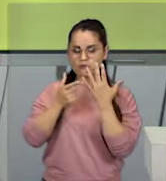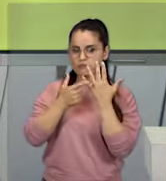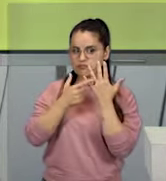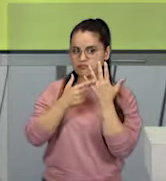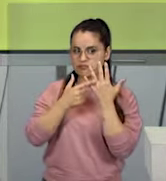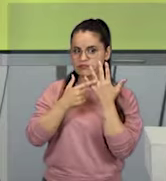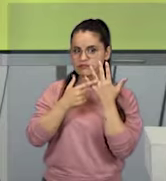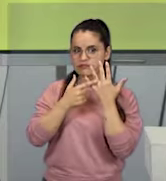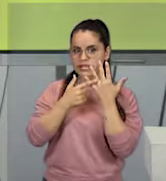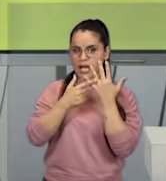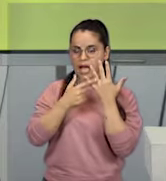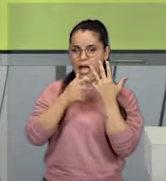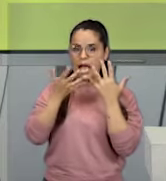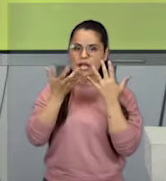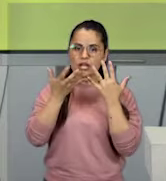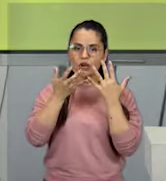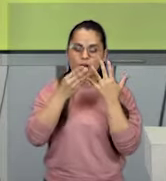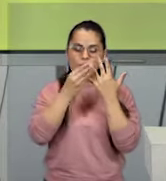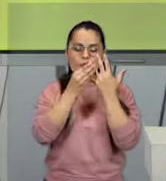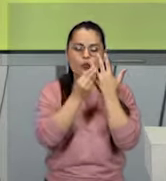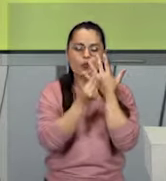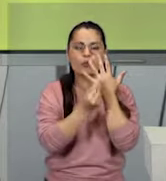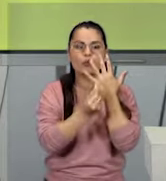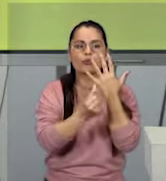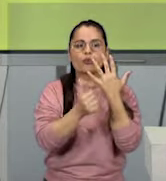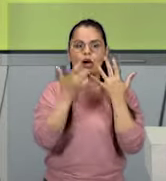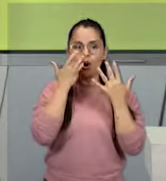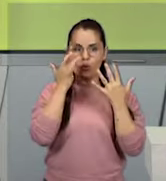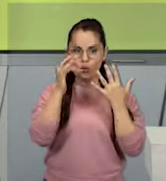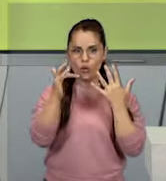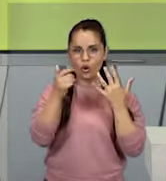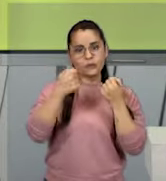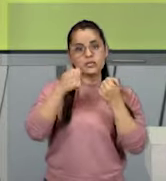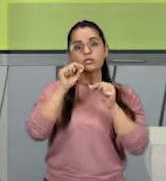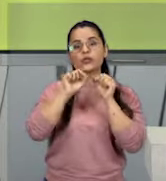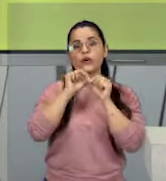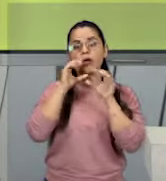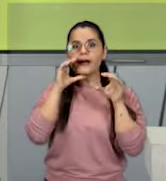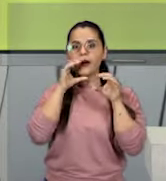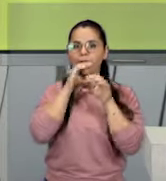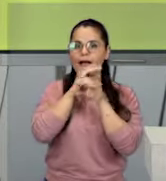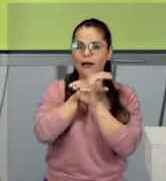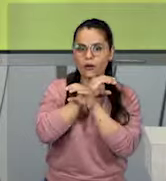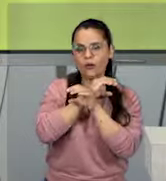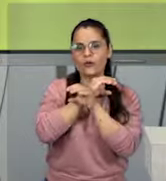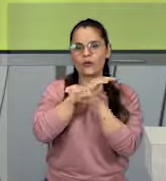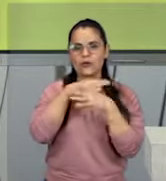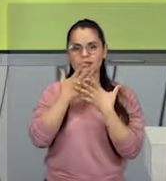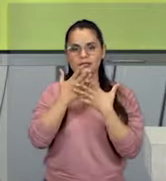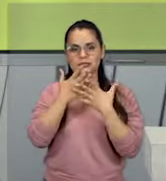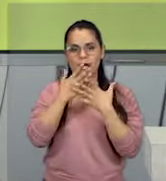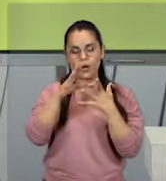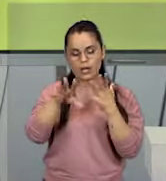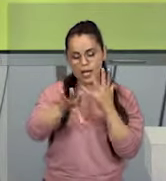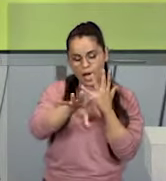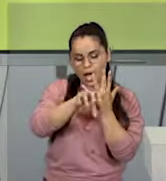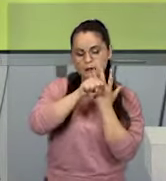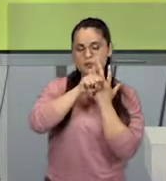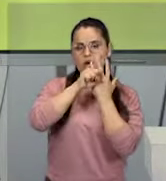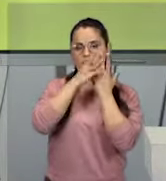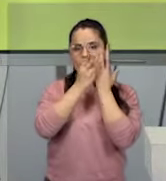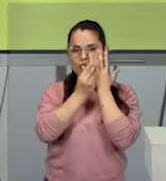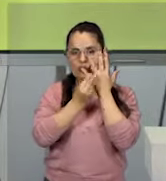e precisa fugir derreter você tem que colocar calor Então aí é ele absorve o calor é uma